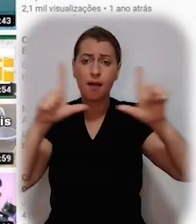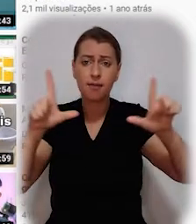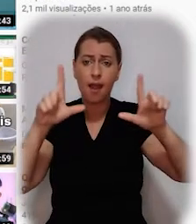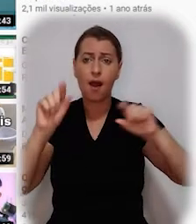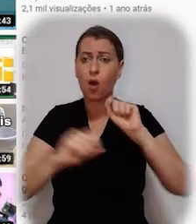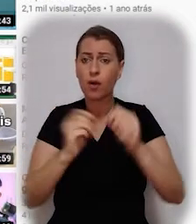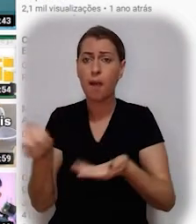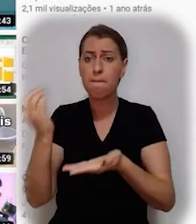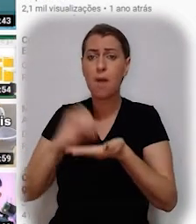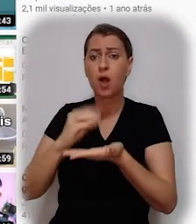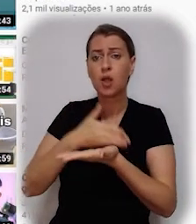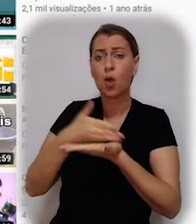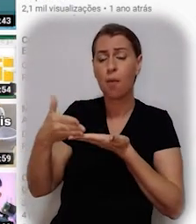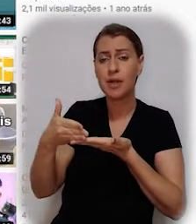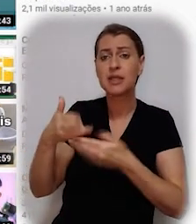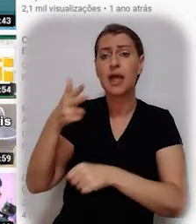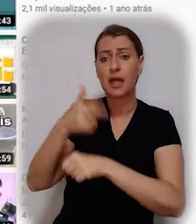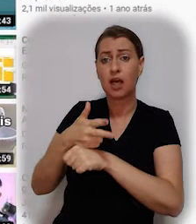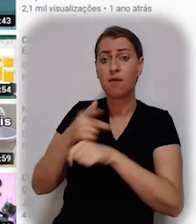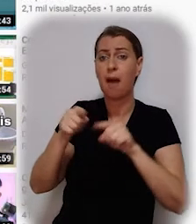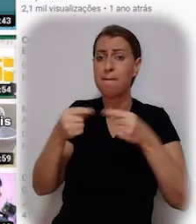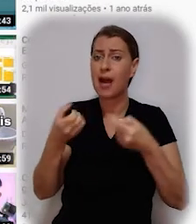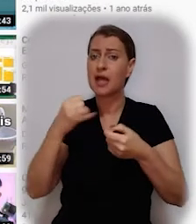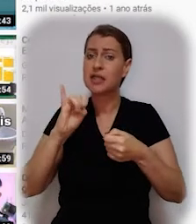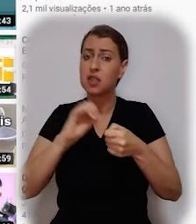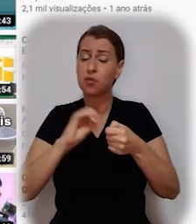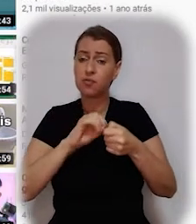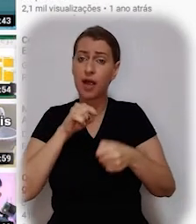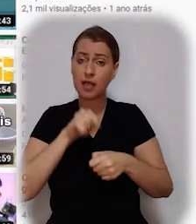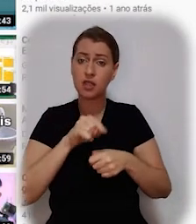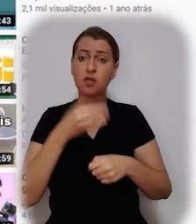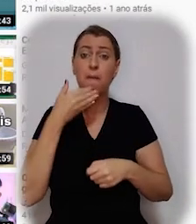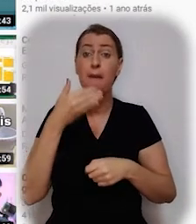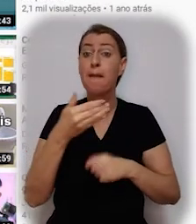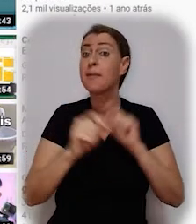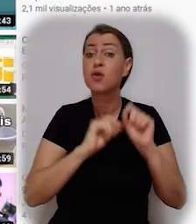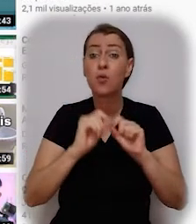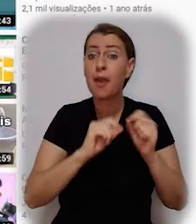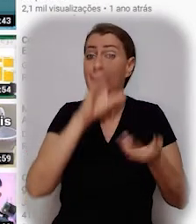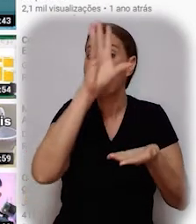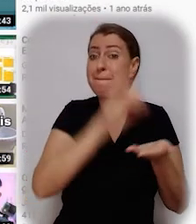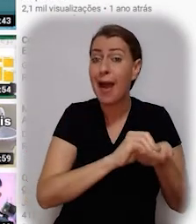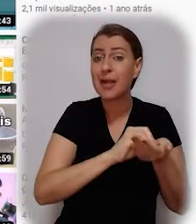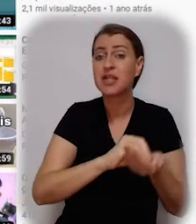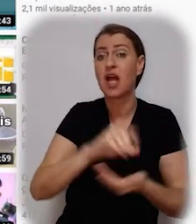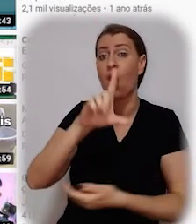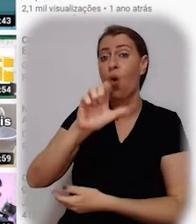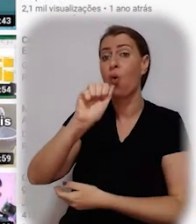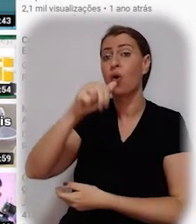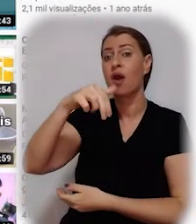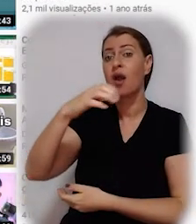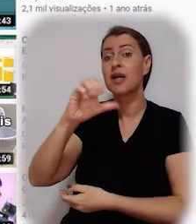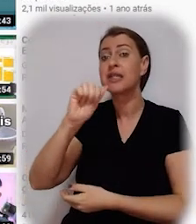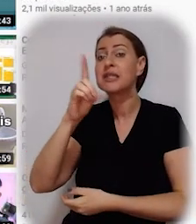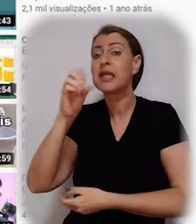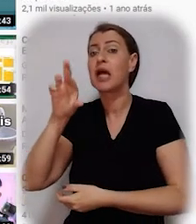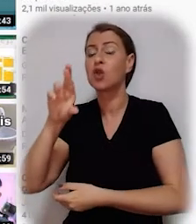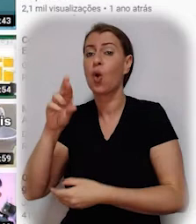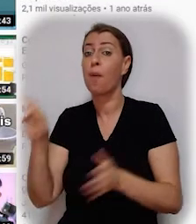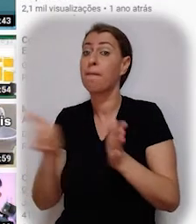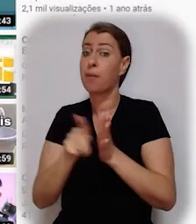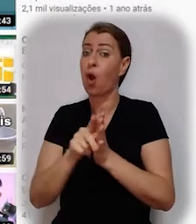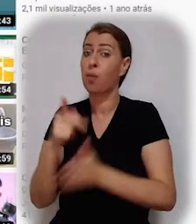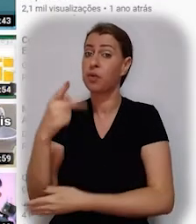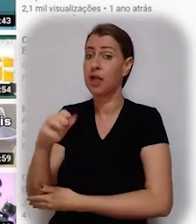começar a gravar. No entanto, quando você faz isso, ele vai pedir para que você baixe o lançador do aplicativo. Então